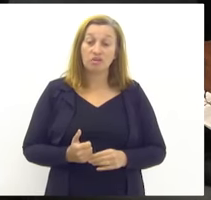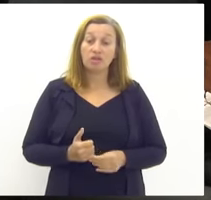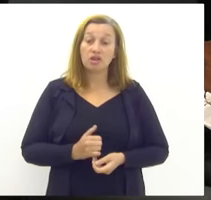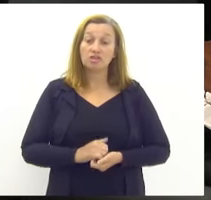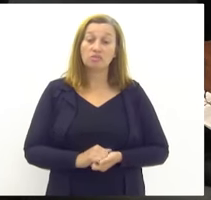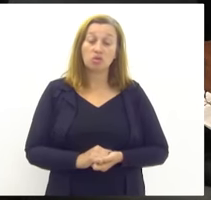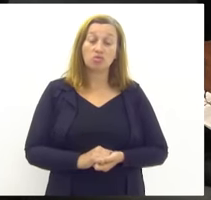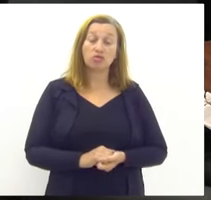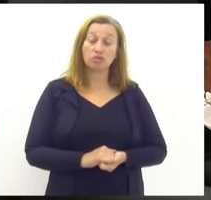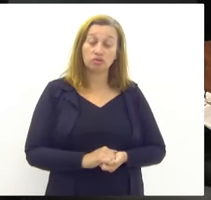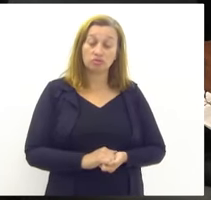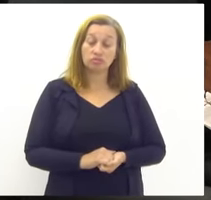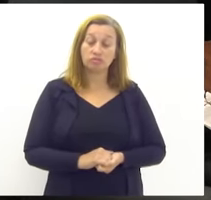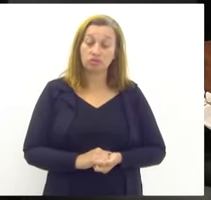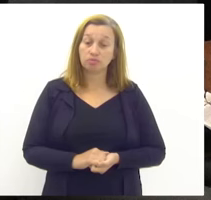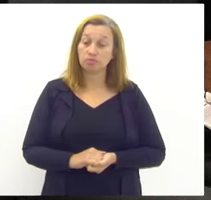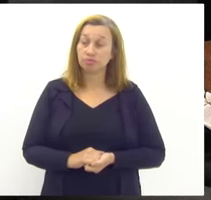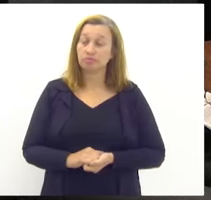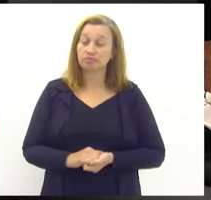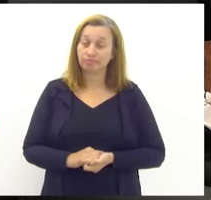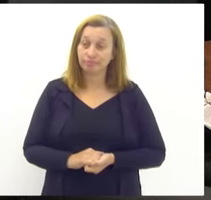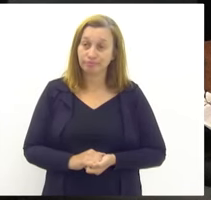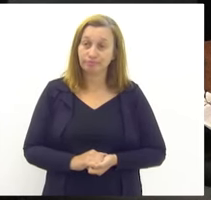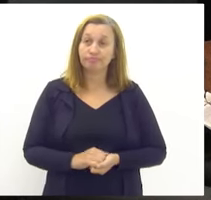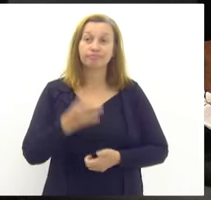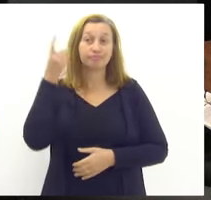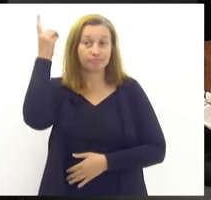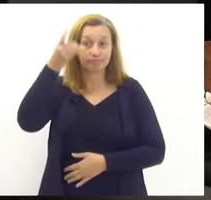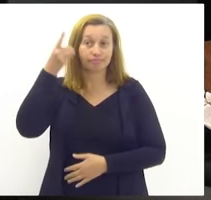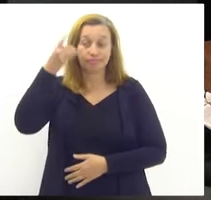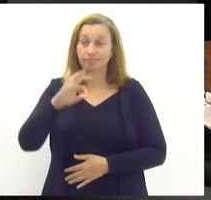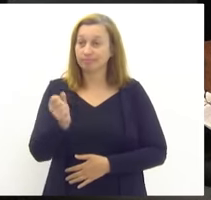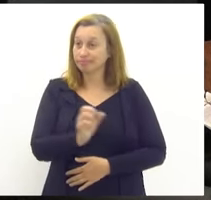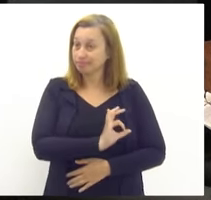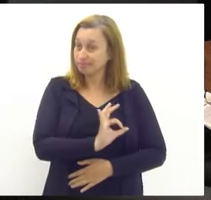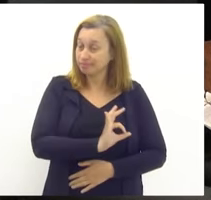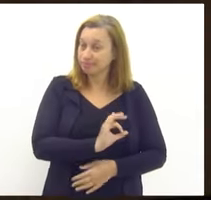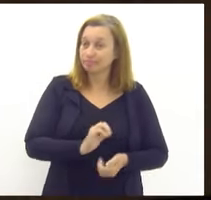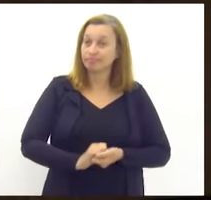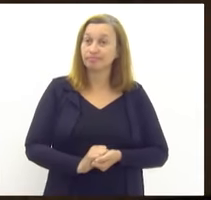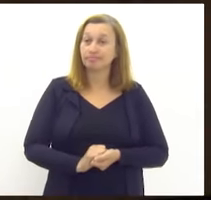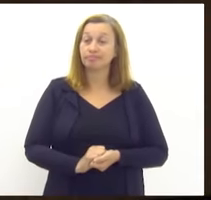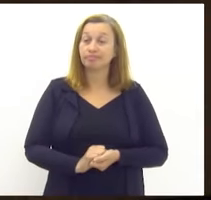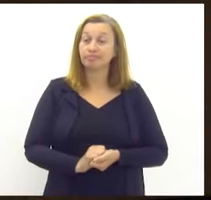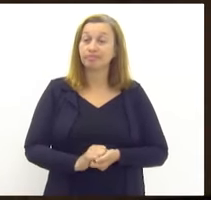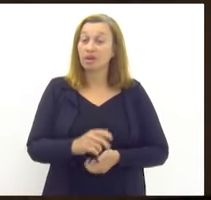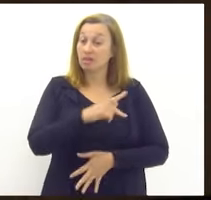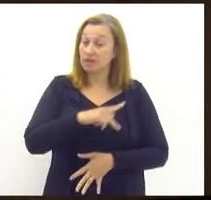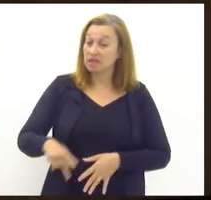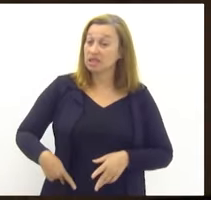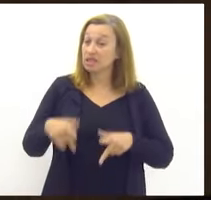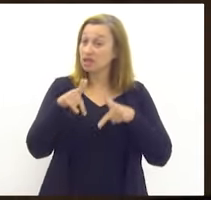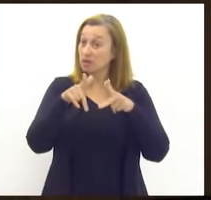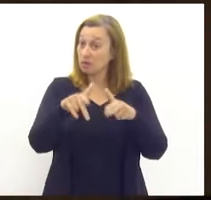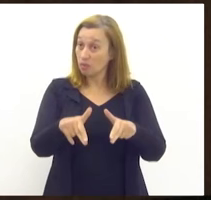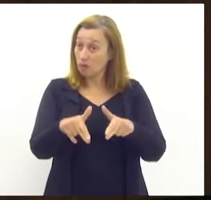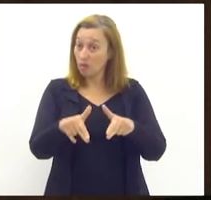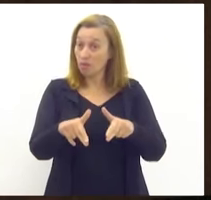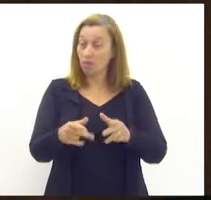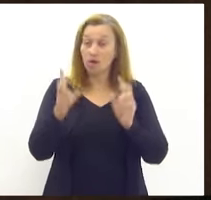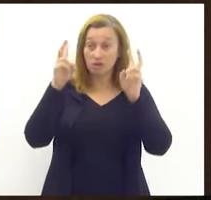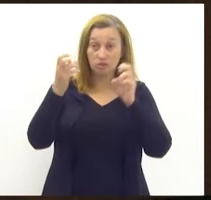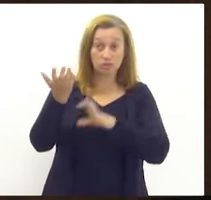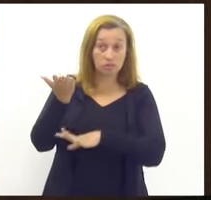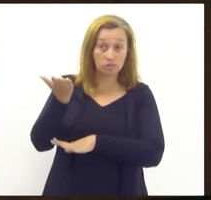tributação deputada Marta Rocha Presidente na mesma linha da manifestação anterior